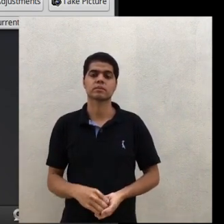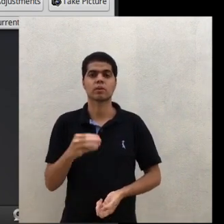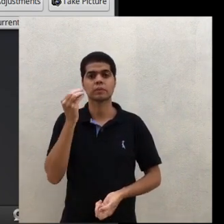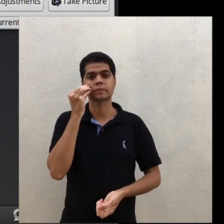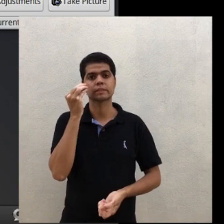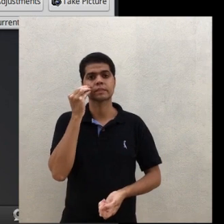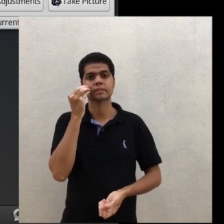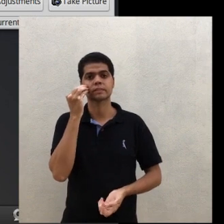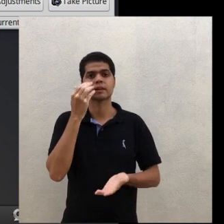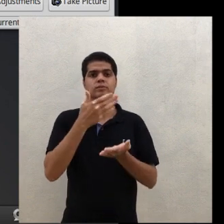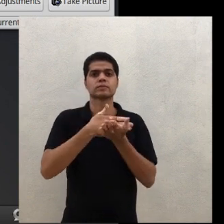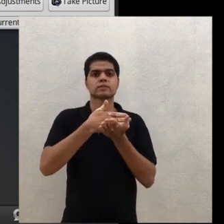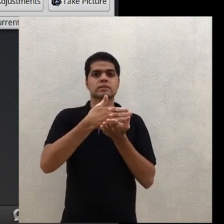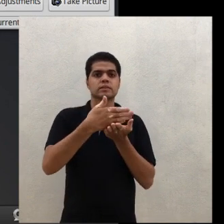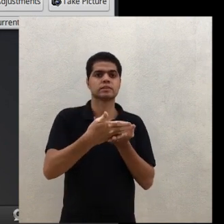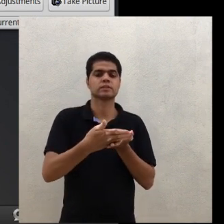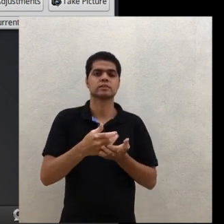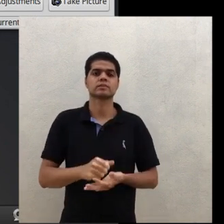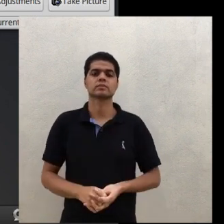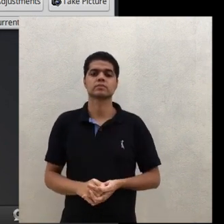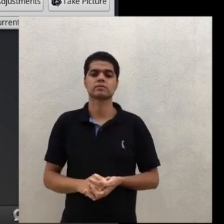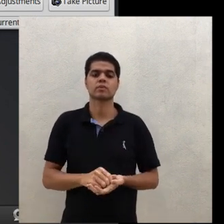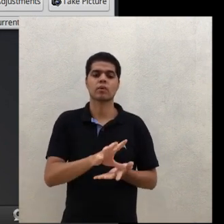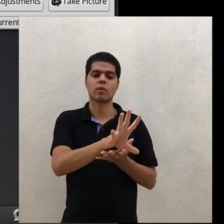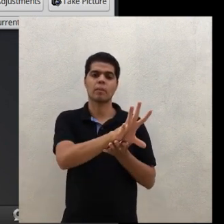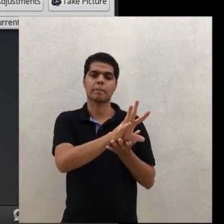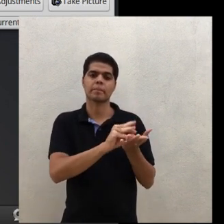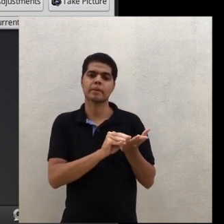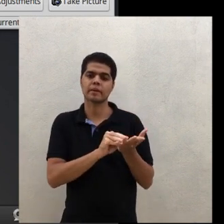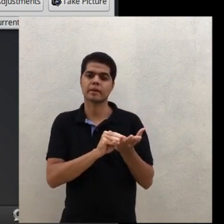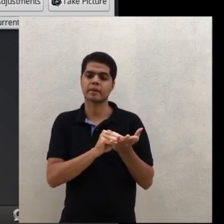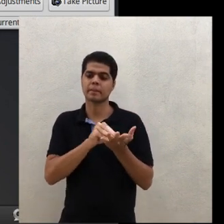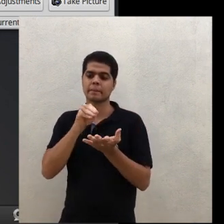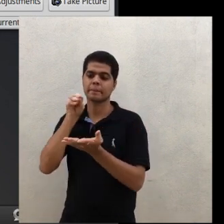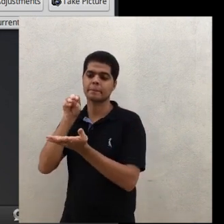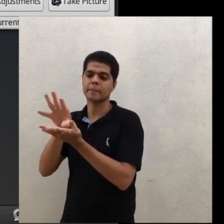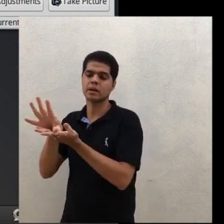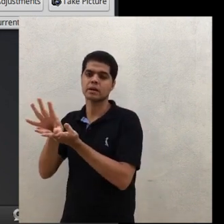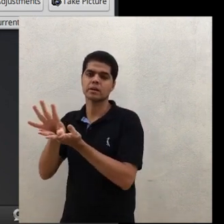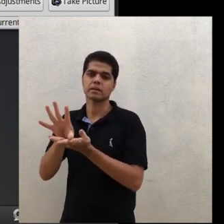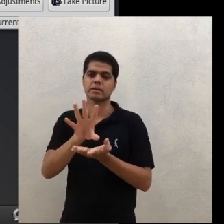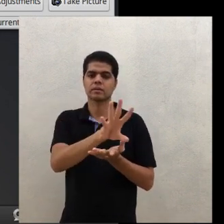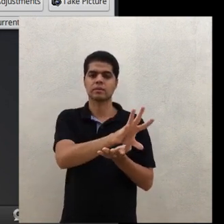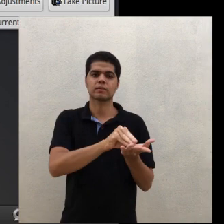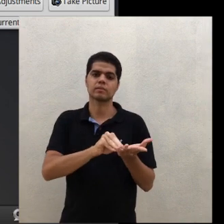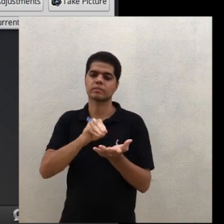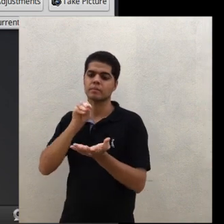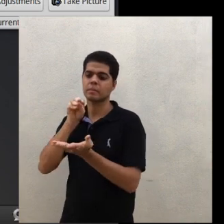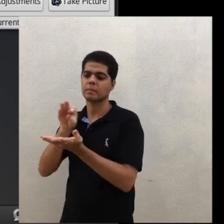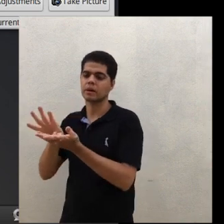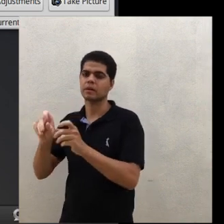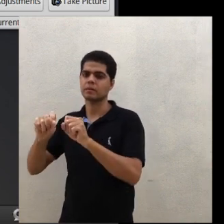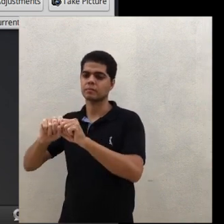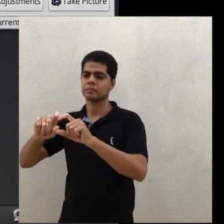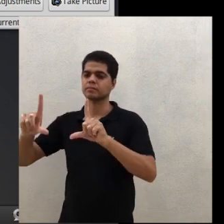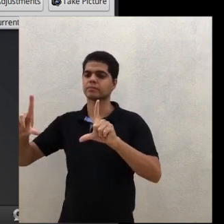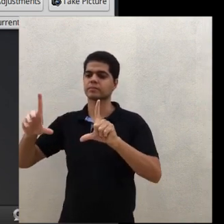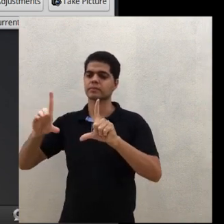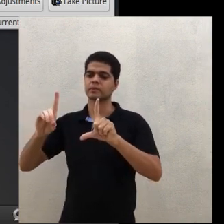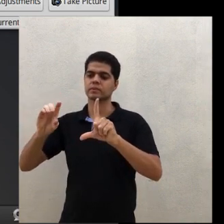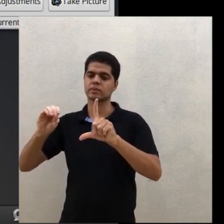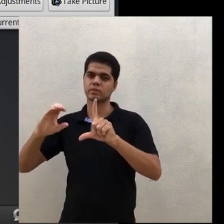e vou copiar aqui para uma pasta de documentos, ó, que eu tenho. Gratificação. Então, está dentro de